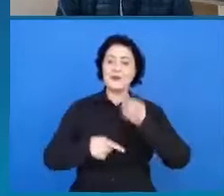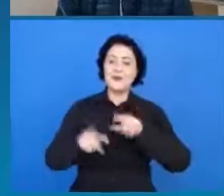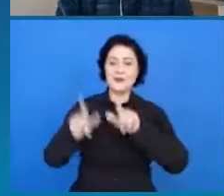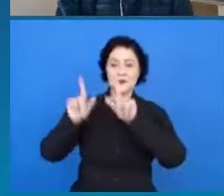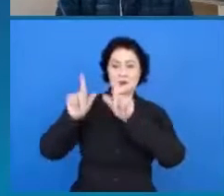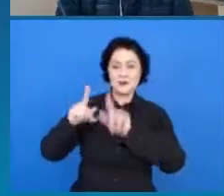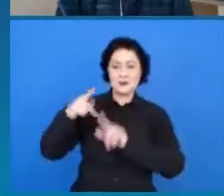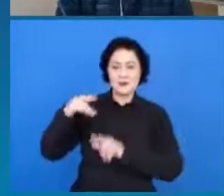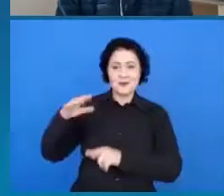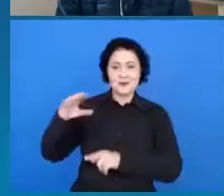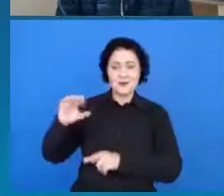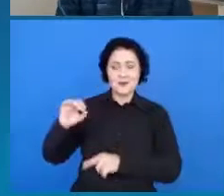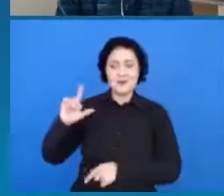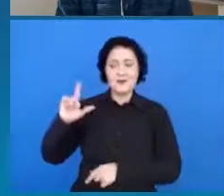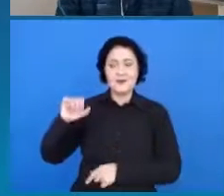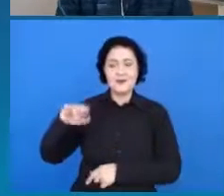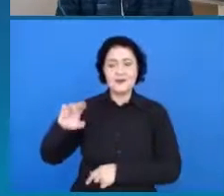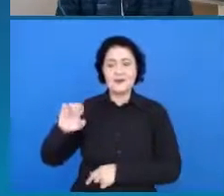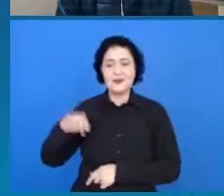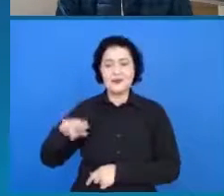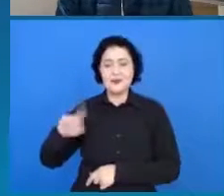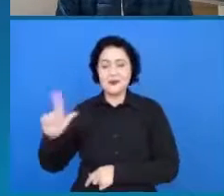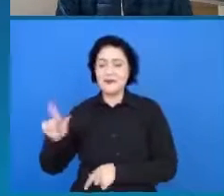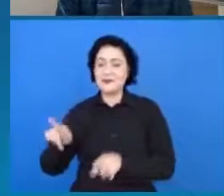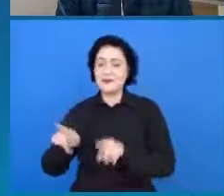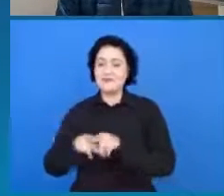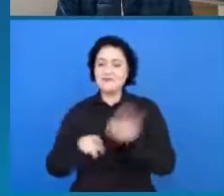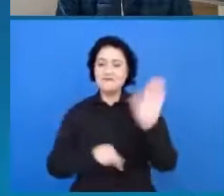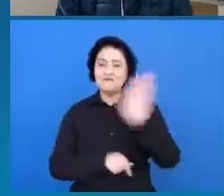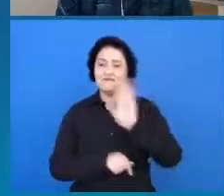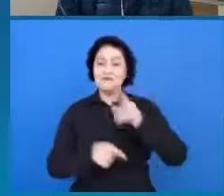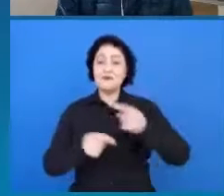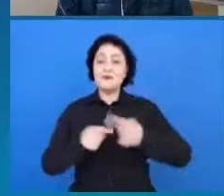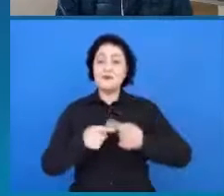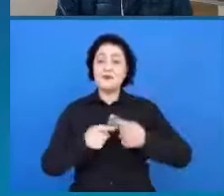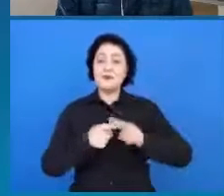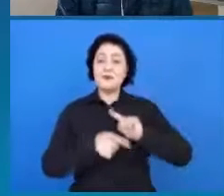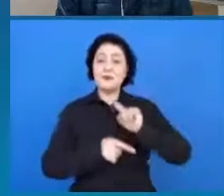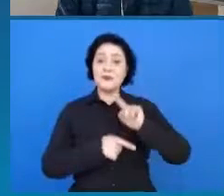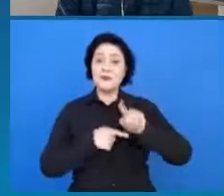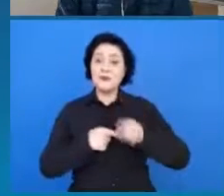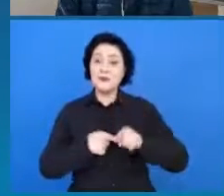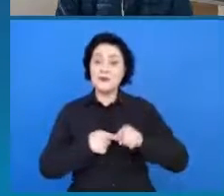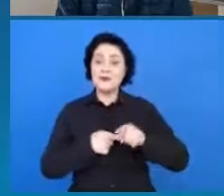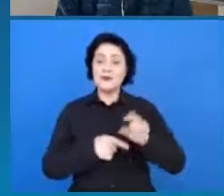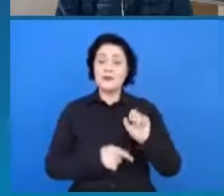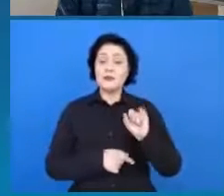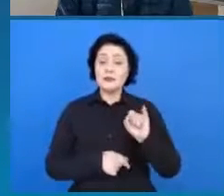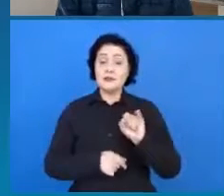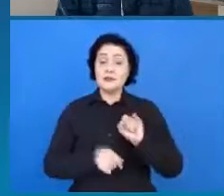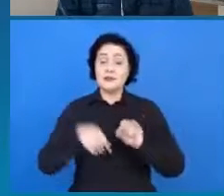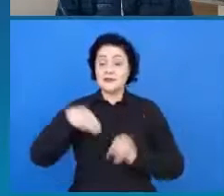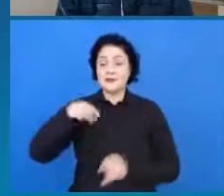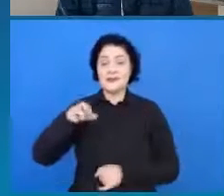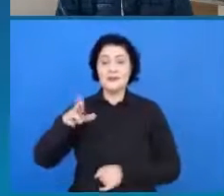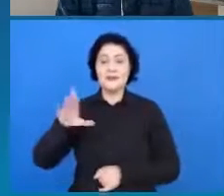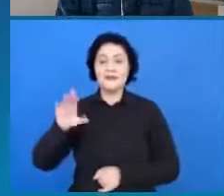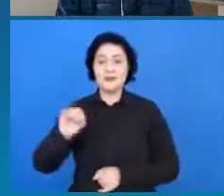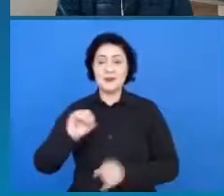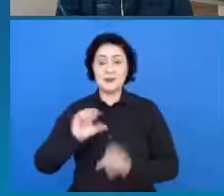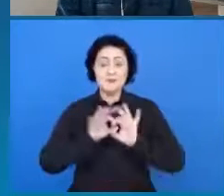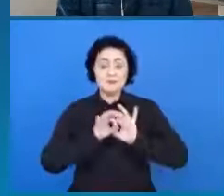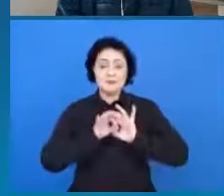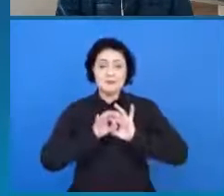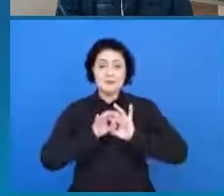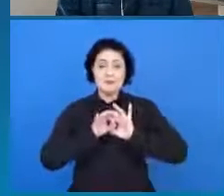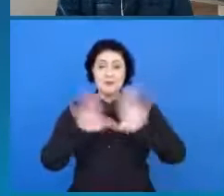para o Paulo Roberto para o link ou fazerem as suas despedidas porque aí quando Marcelino soltar